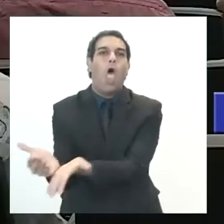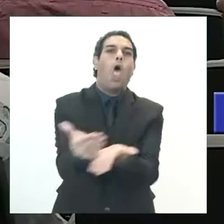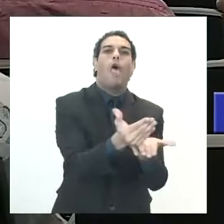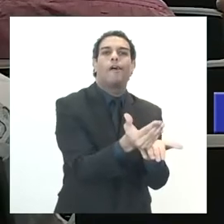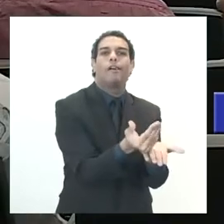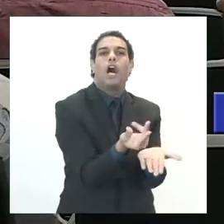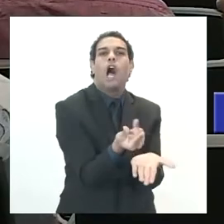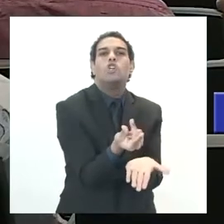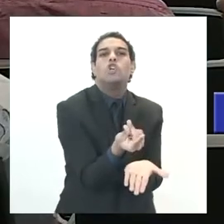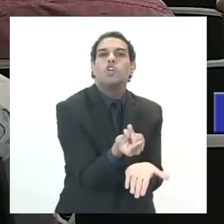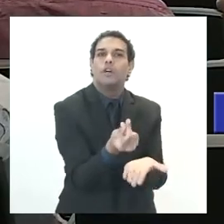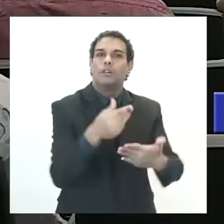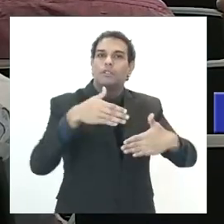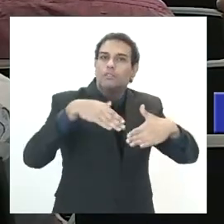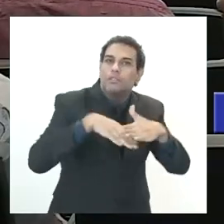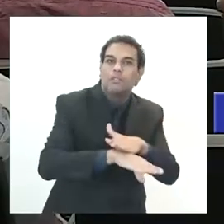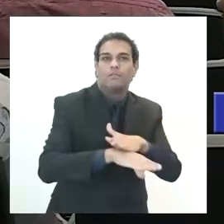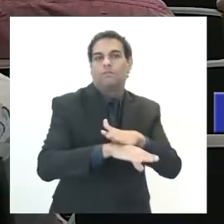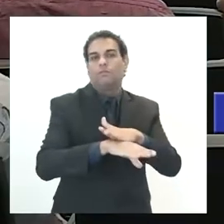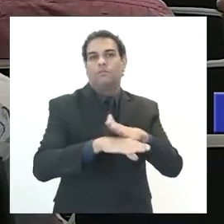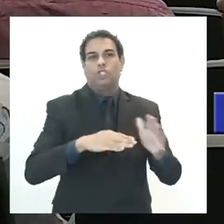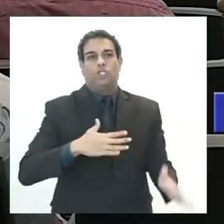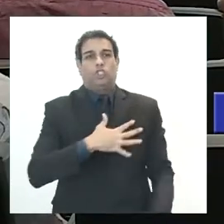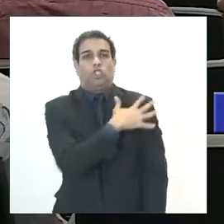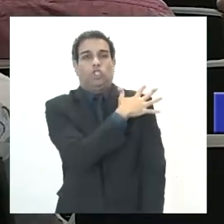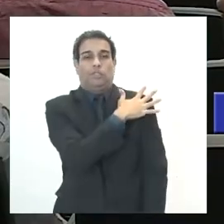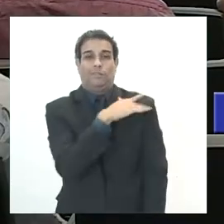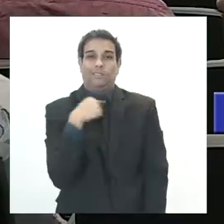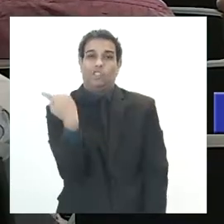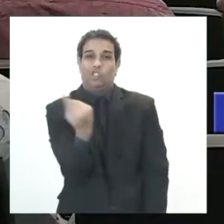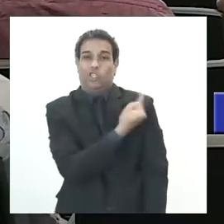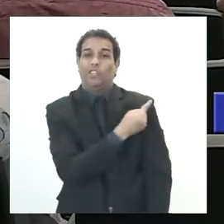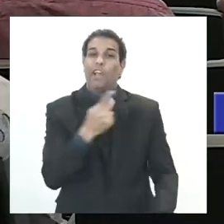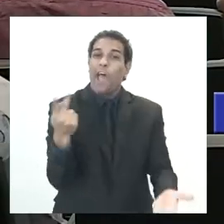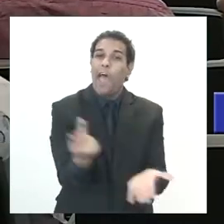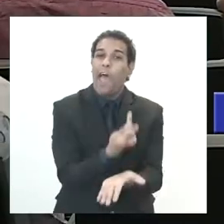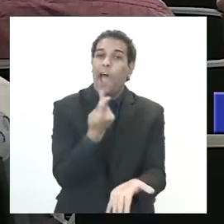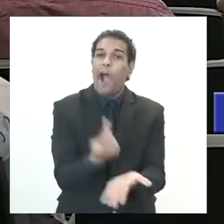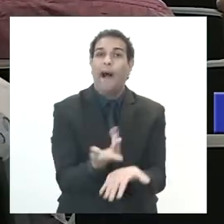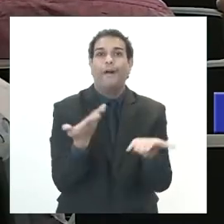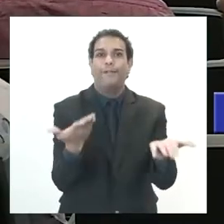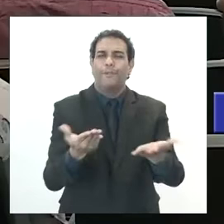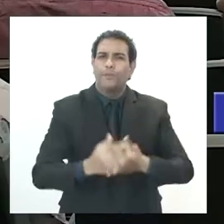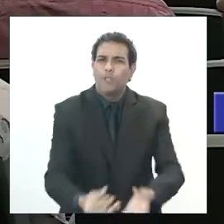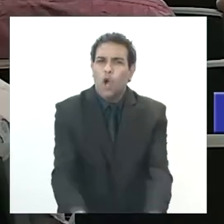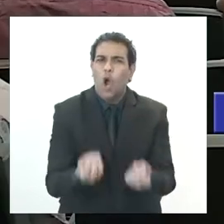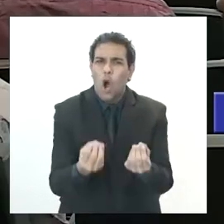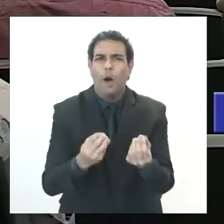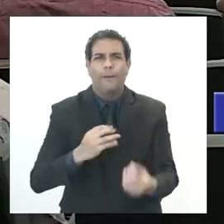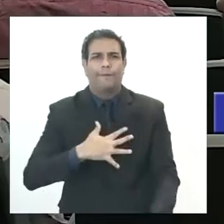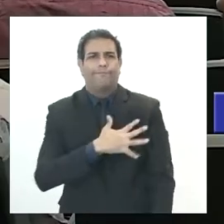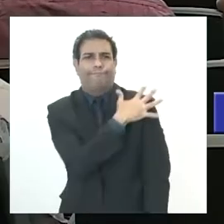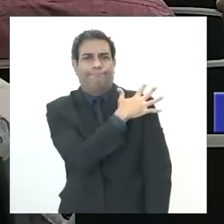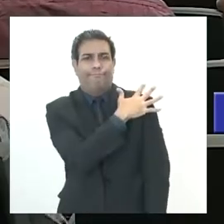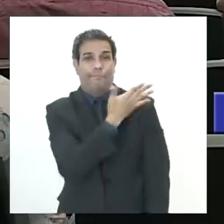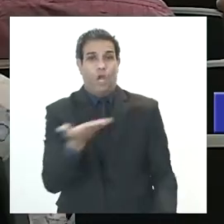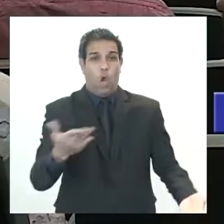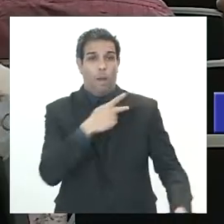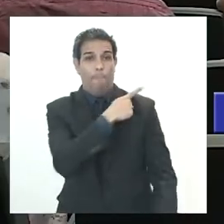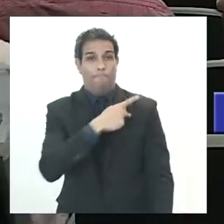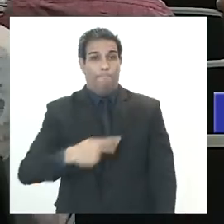públicos por militares porque entendemos que é um erro companheiros o general hoje que é o presidente dos Correios